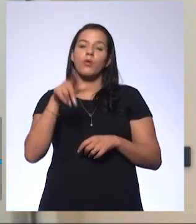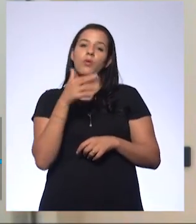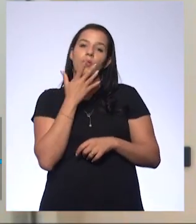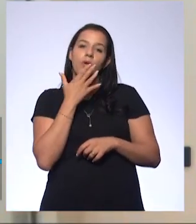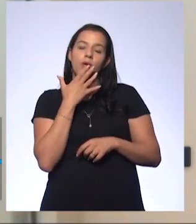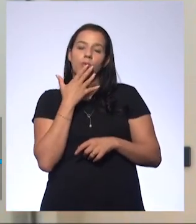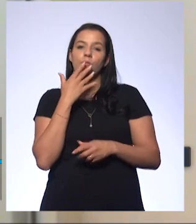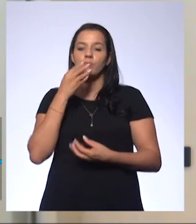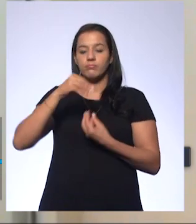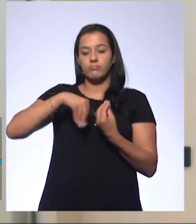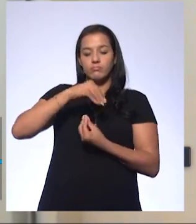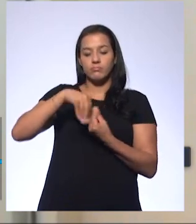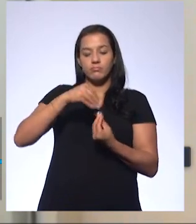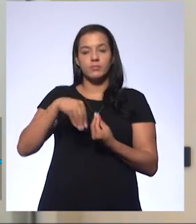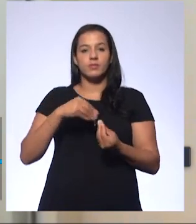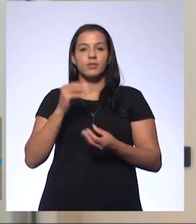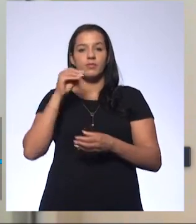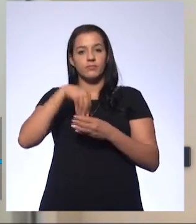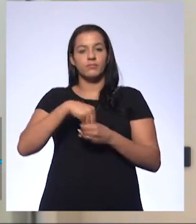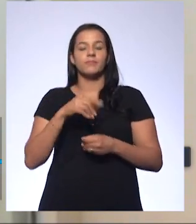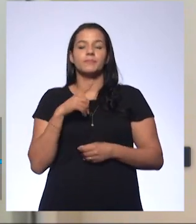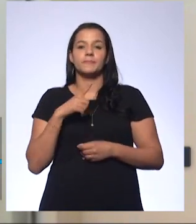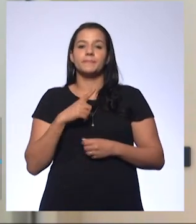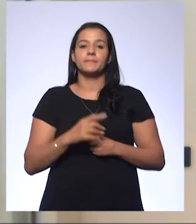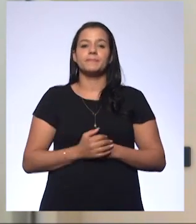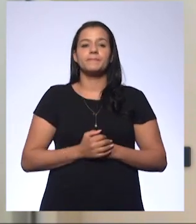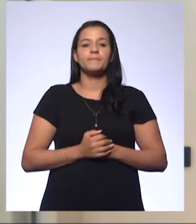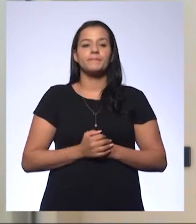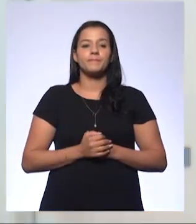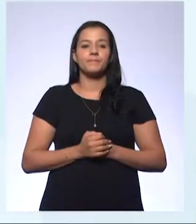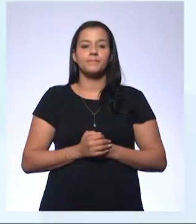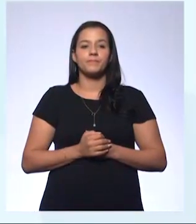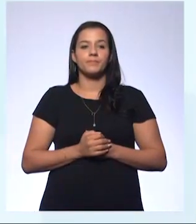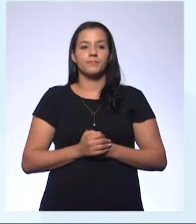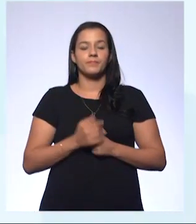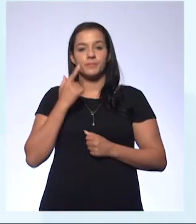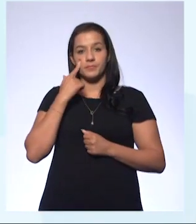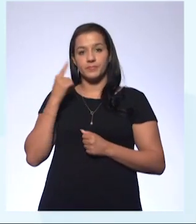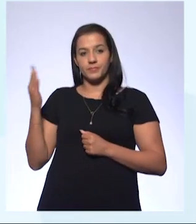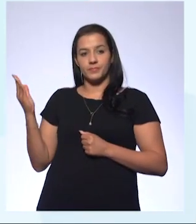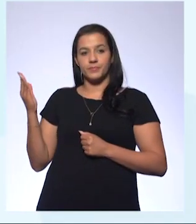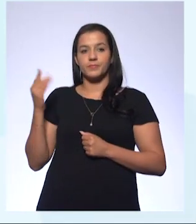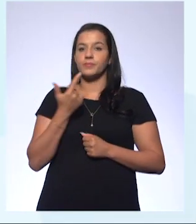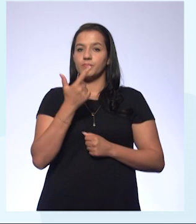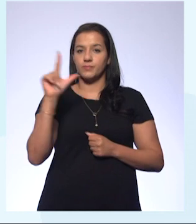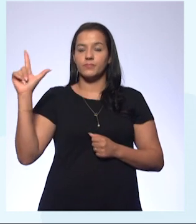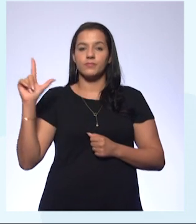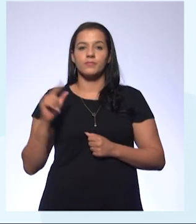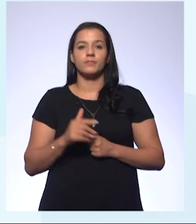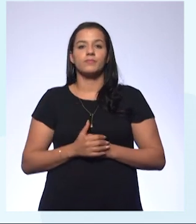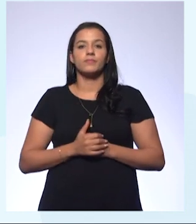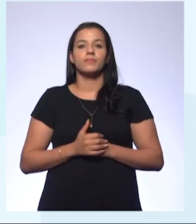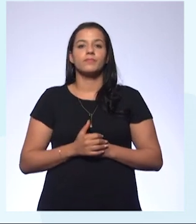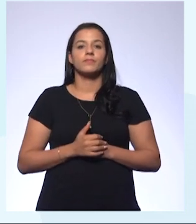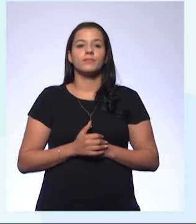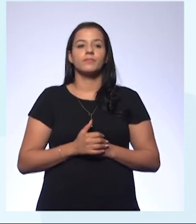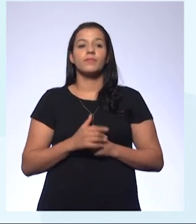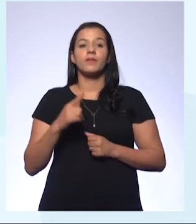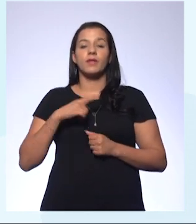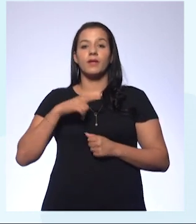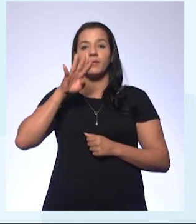laboratório que se usa isso, existem luzes que a gente vê até, luzes comerciais, luzes de neon, luz de xenon,